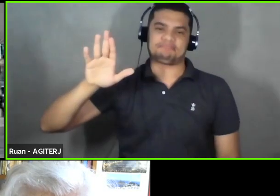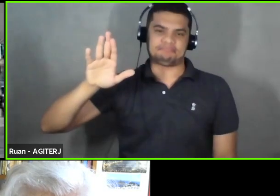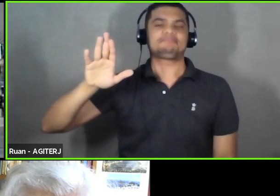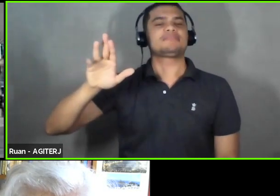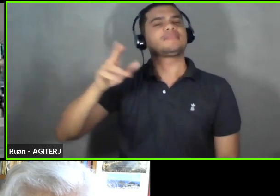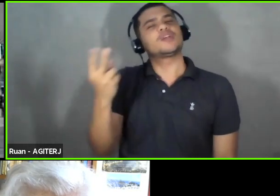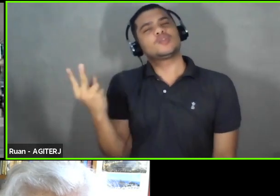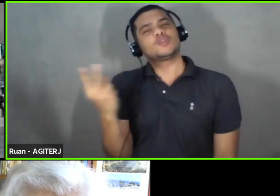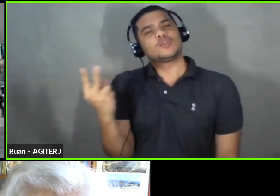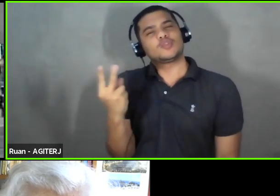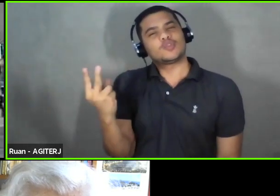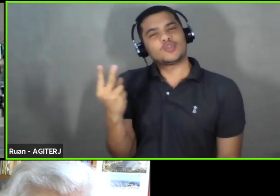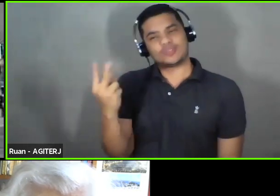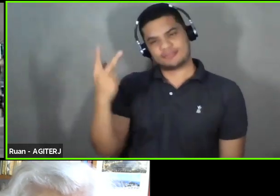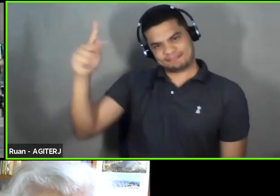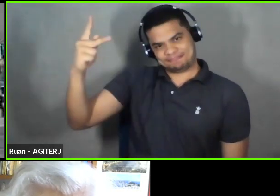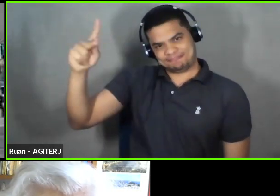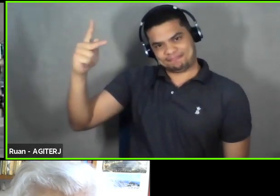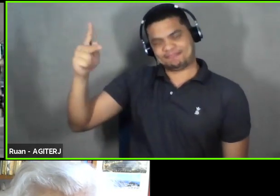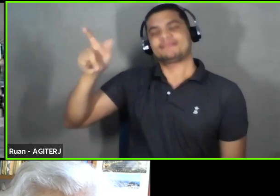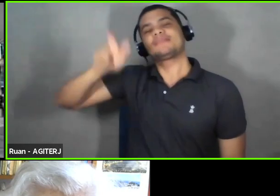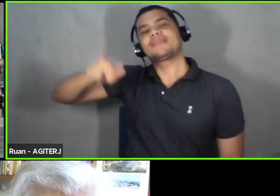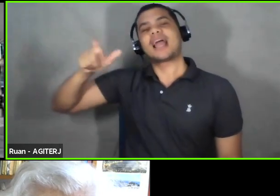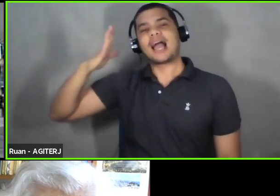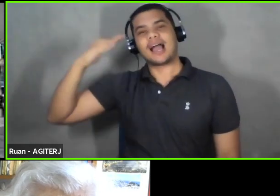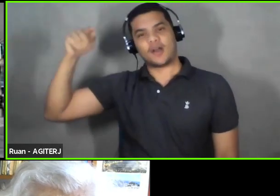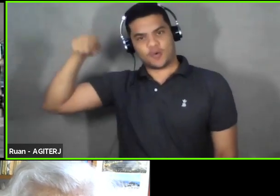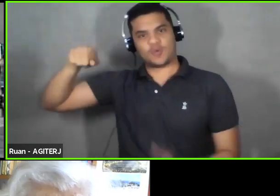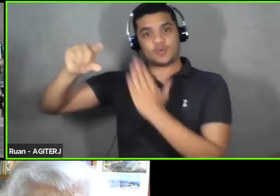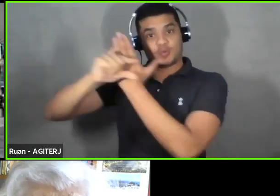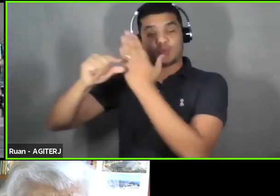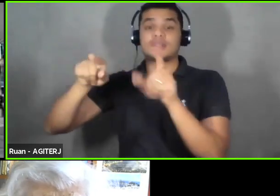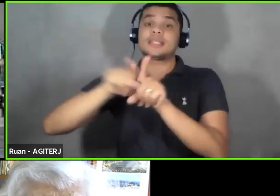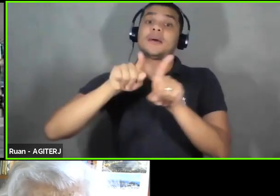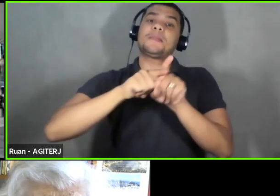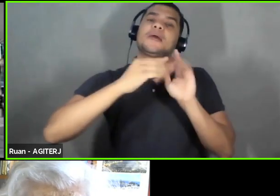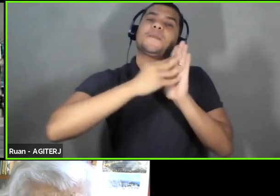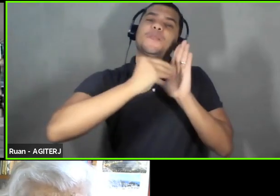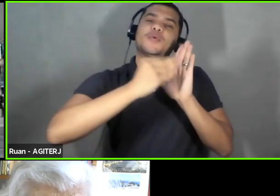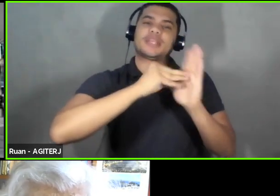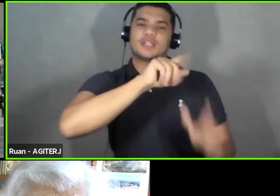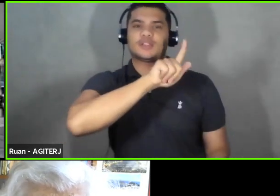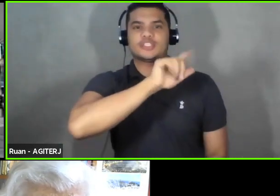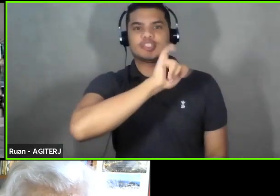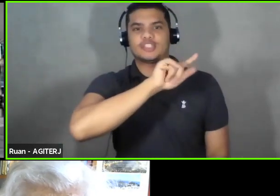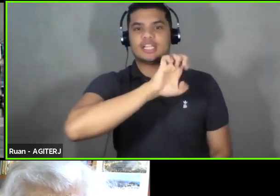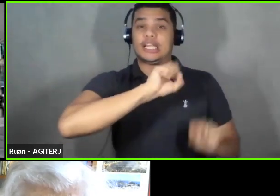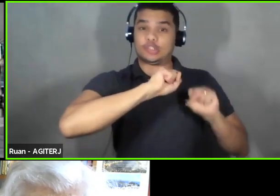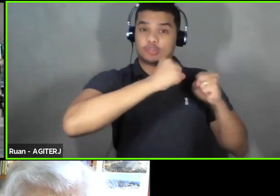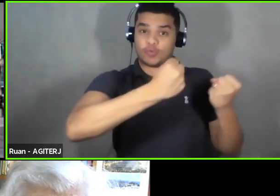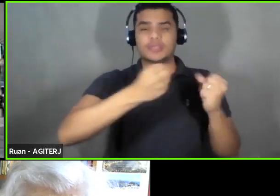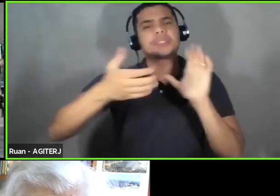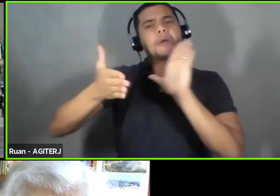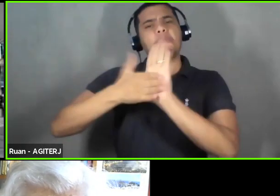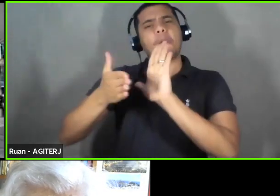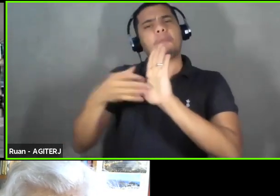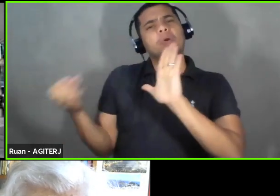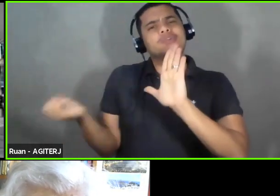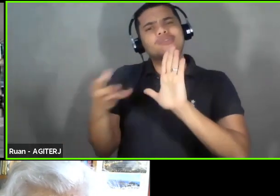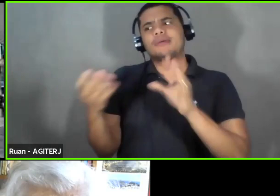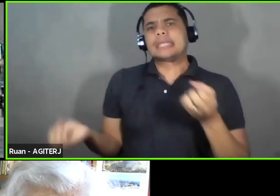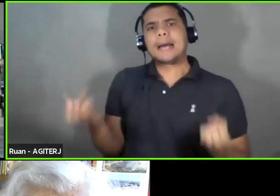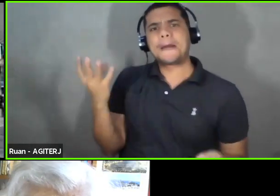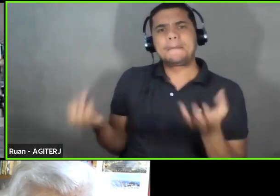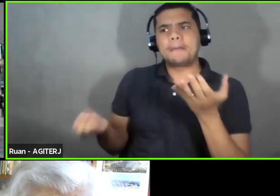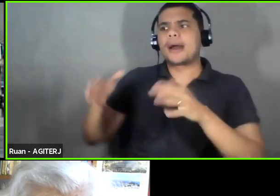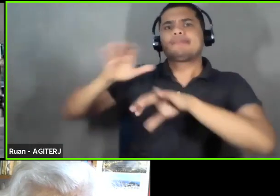da ESIT, e o modelo dos esforços de Daniel Gilles, propostas novas estão surgindo e sendo